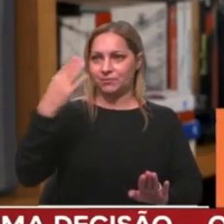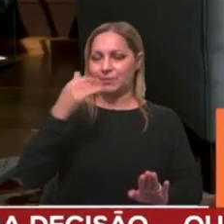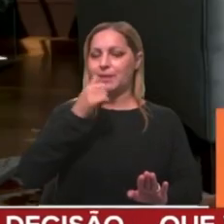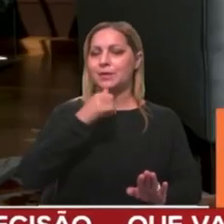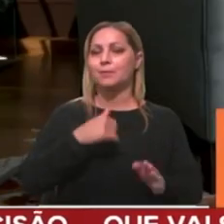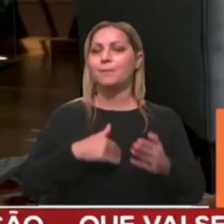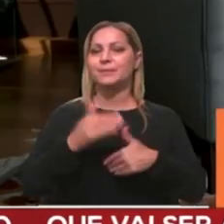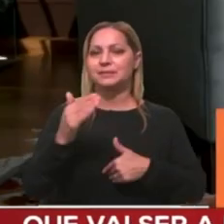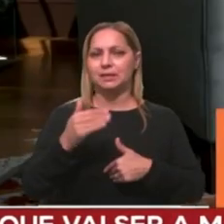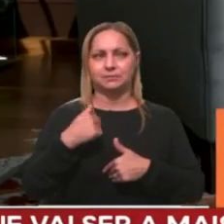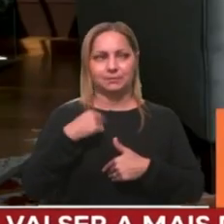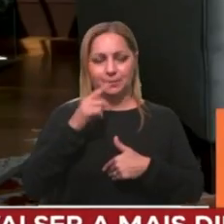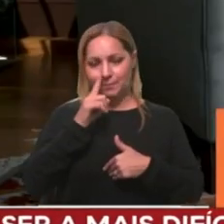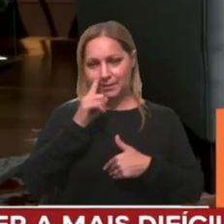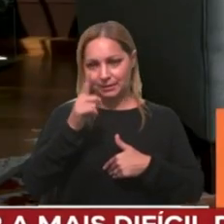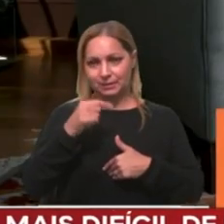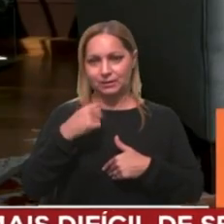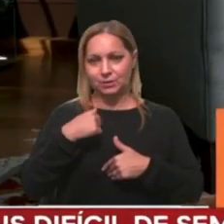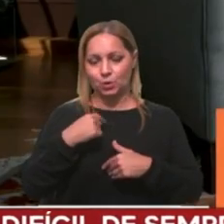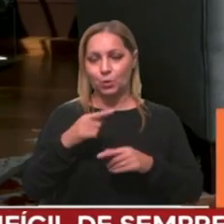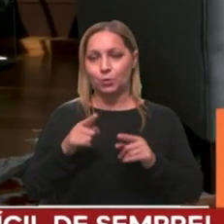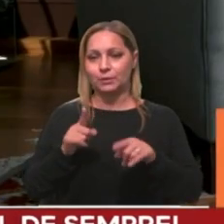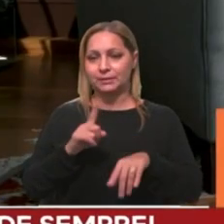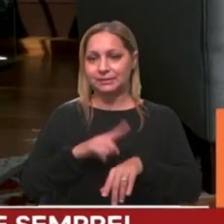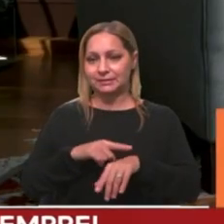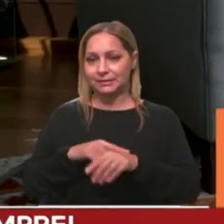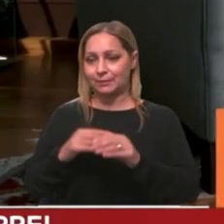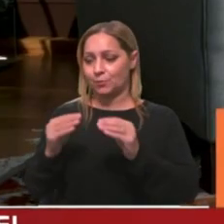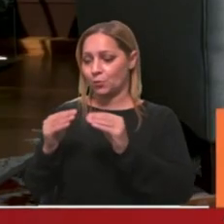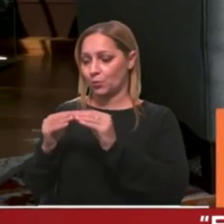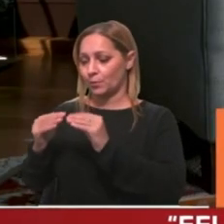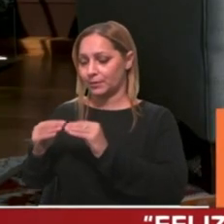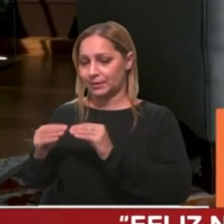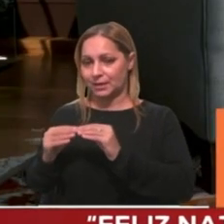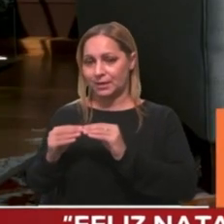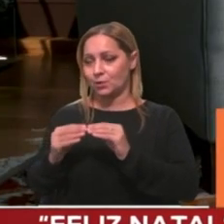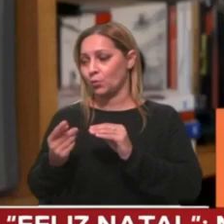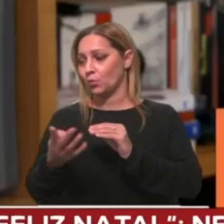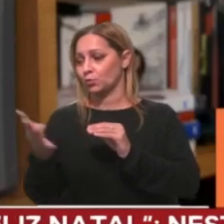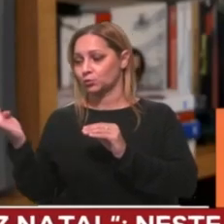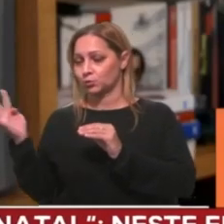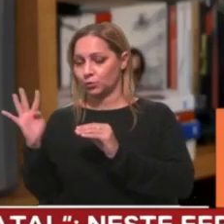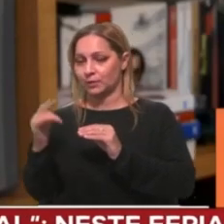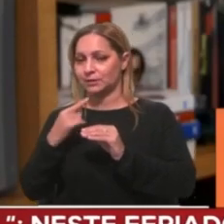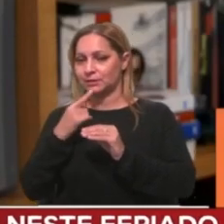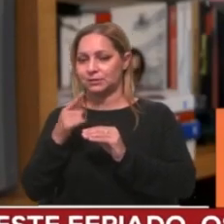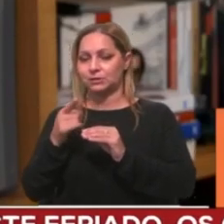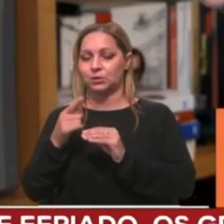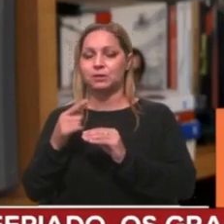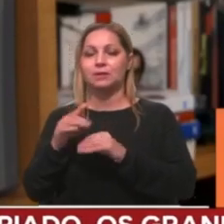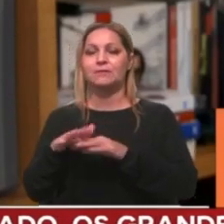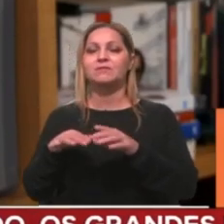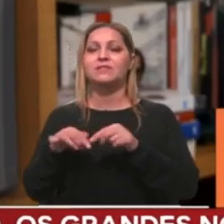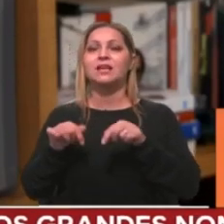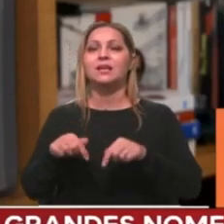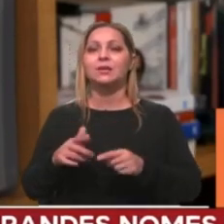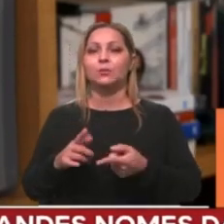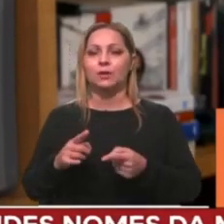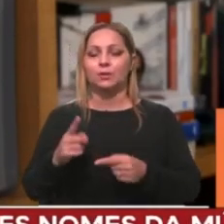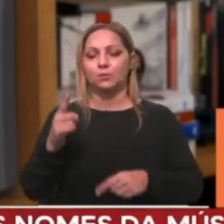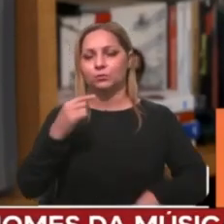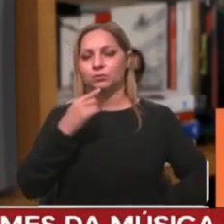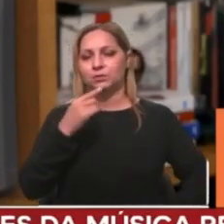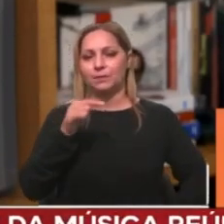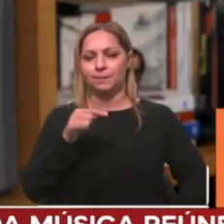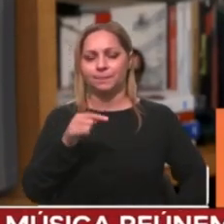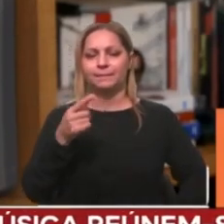e portanto tive tempo ainda para combinar e com os meus quatro colegas que no carro e pá o que é que a gente estava a fazer aqui e então um lembrou-se e